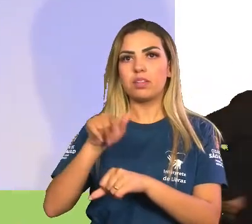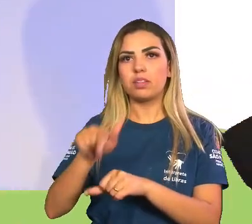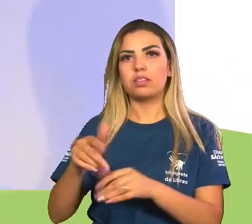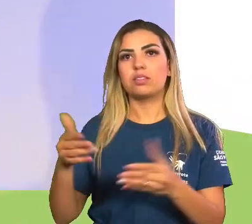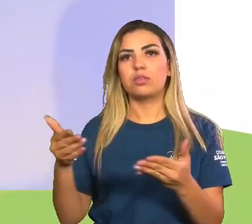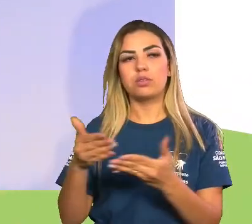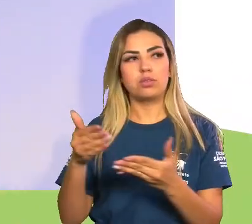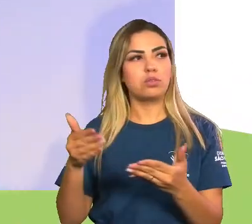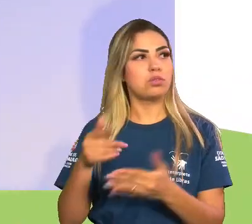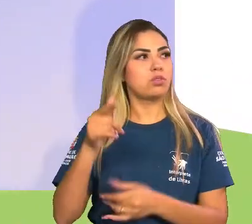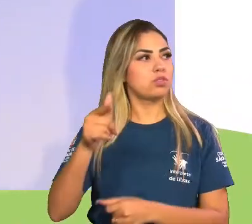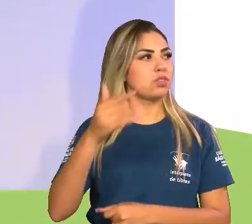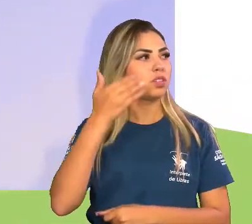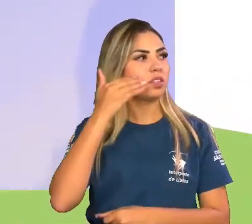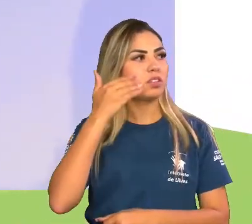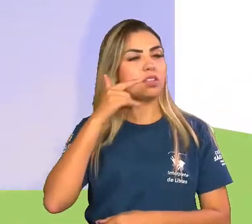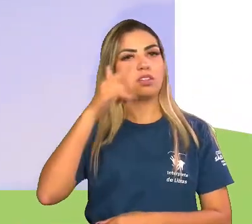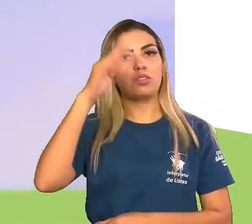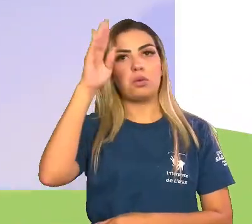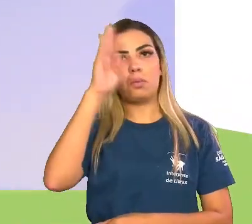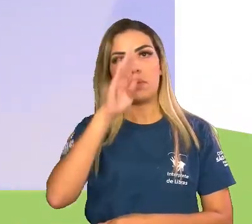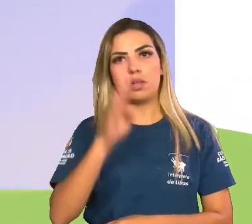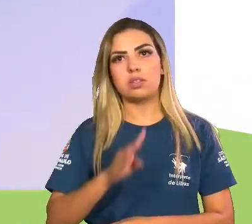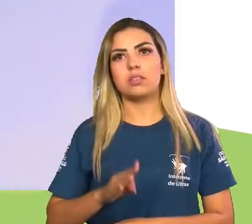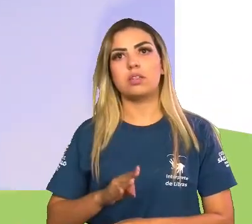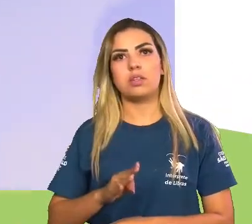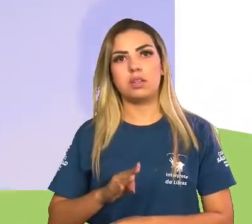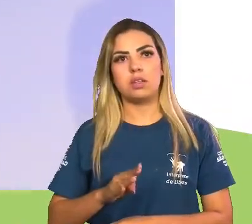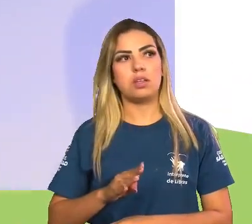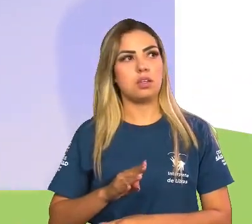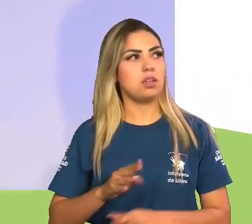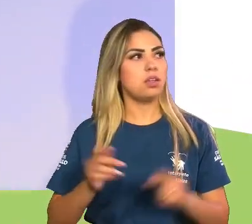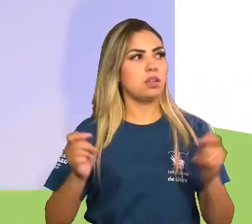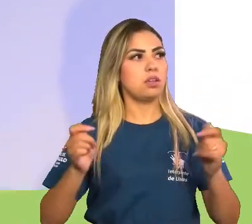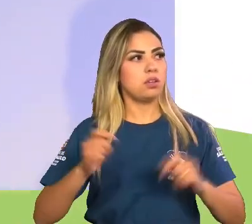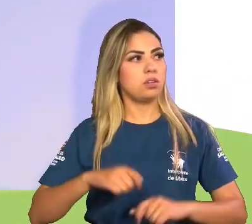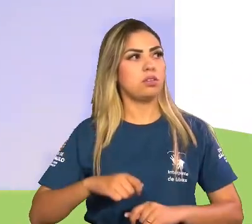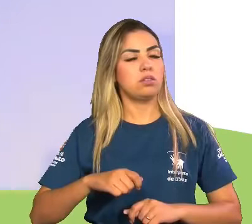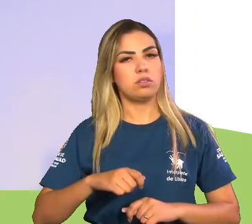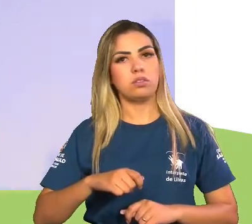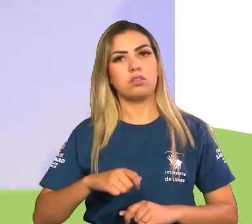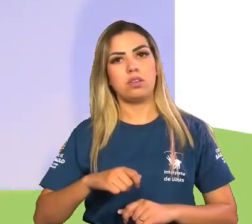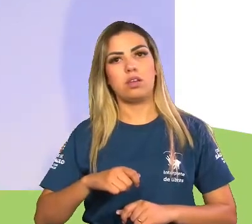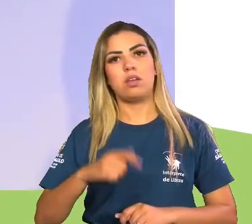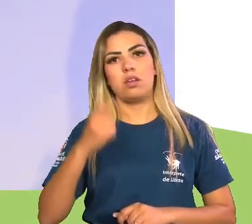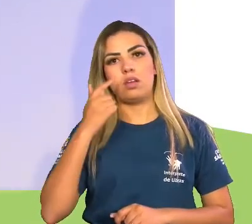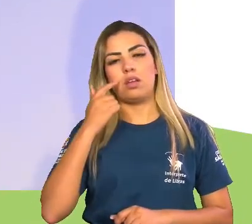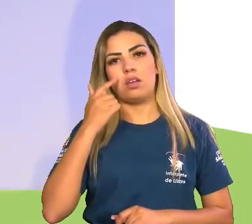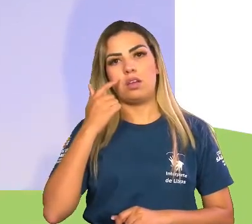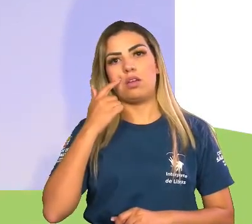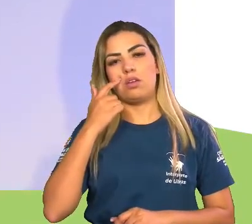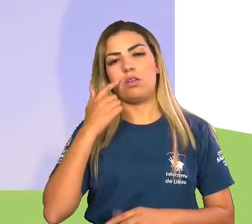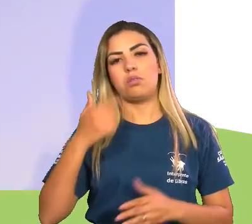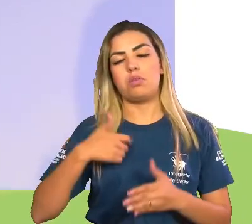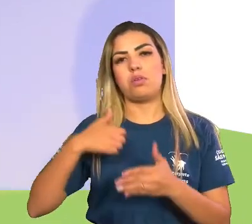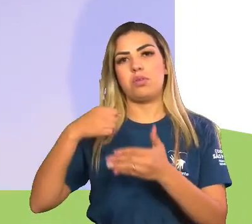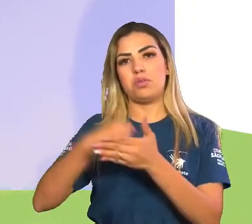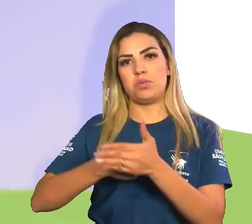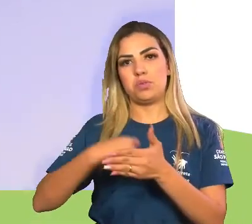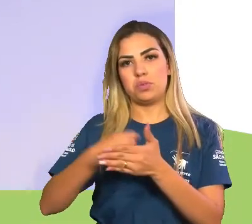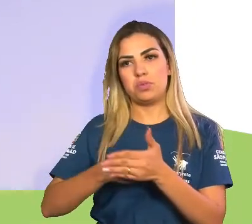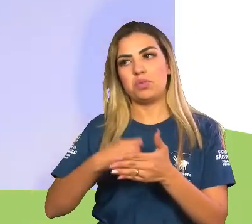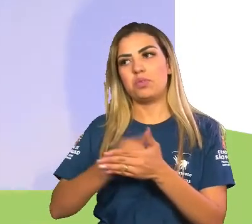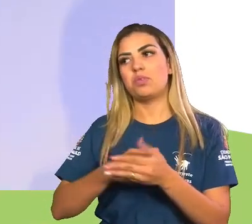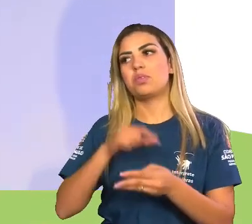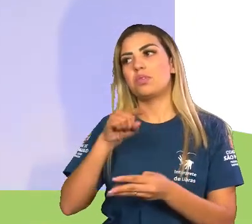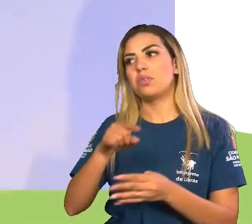brasileiro, miscigenado, e adoro ter todas as etnias na minha alma, e é por ela que eu vou lutar, porque é nela que está a